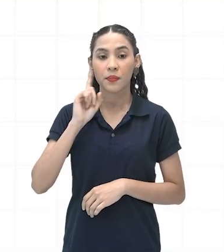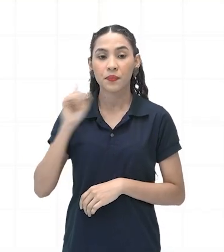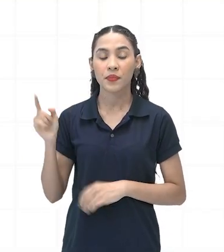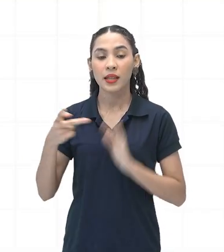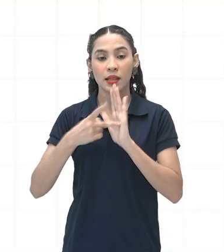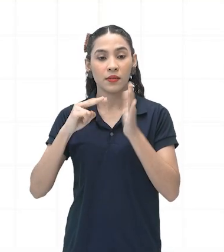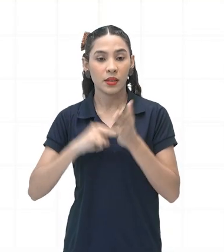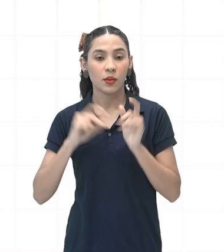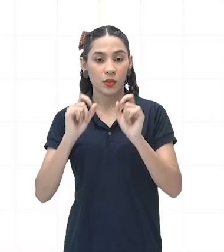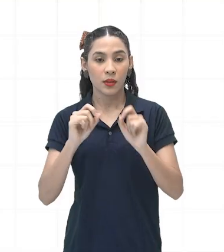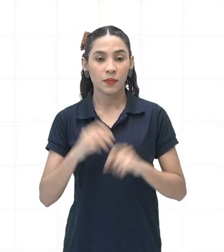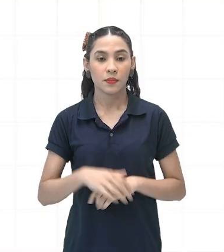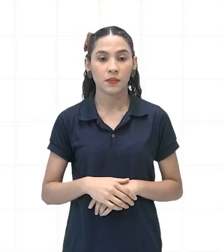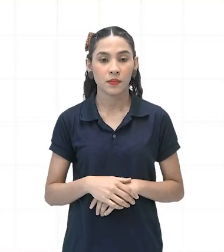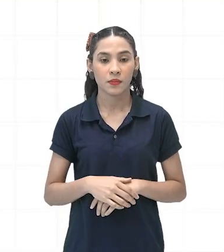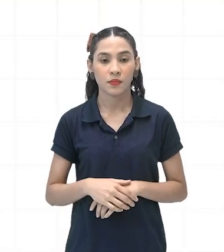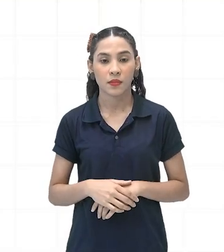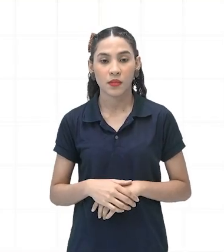Ou seja,